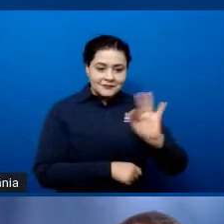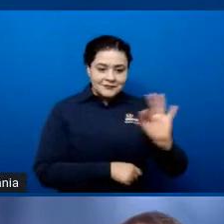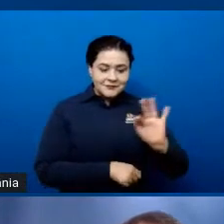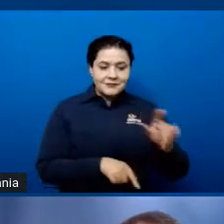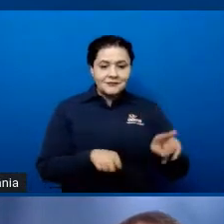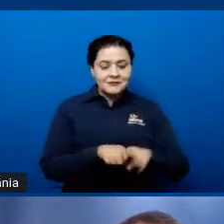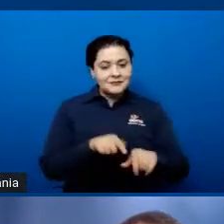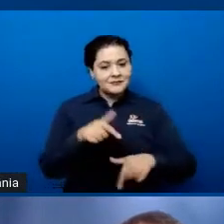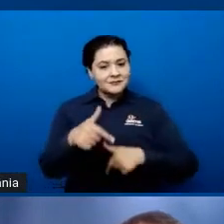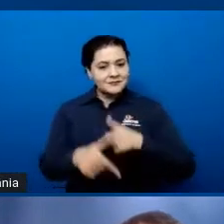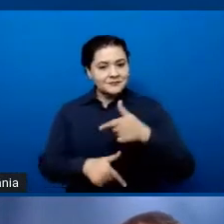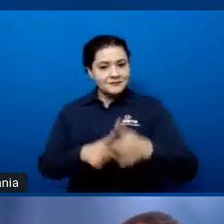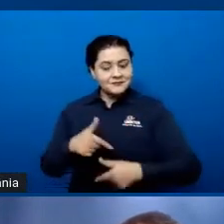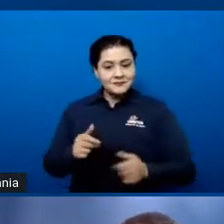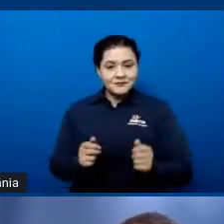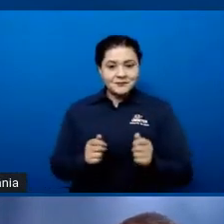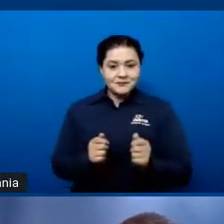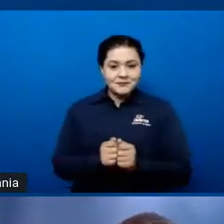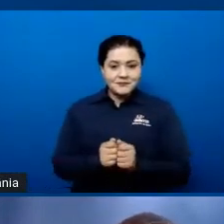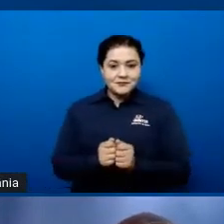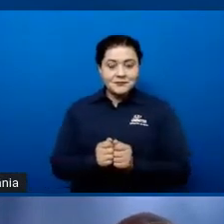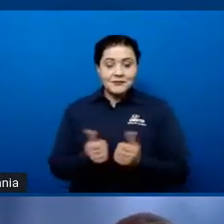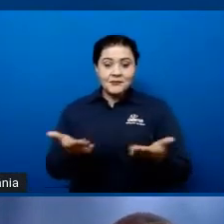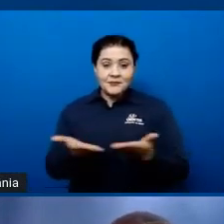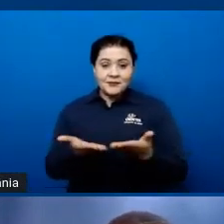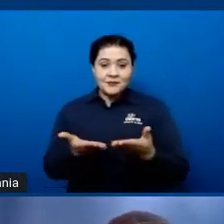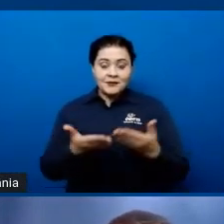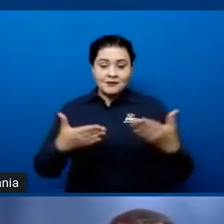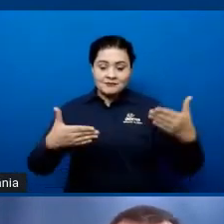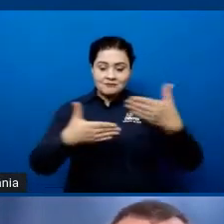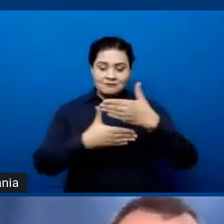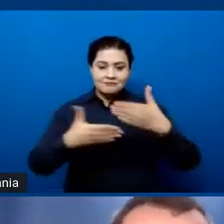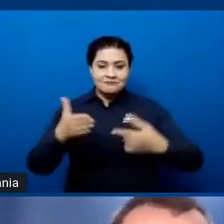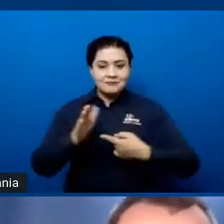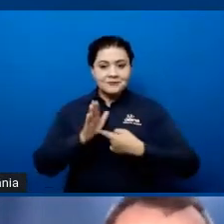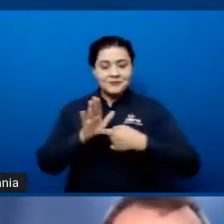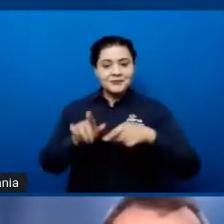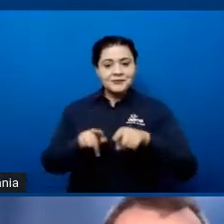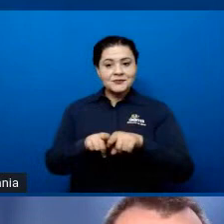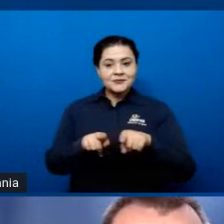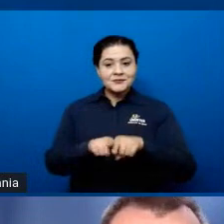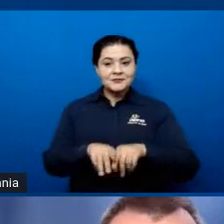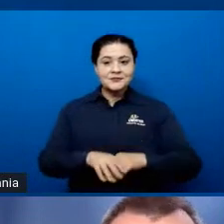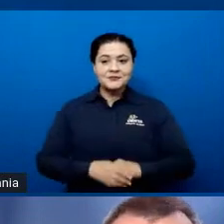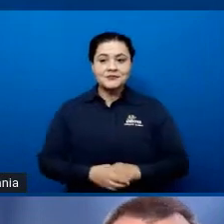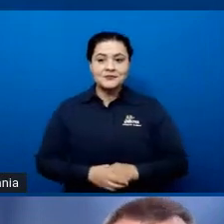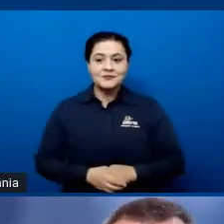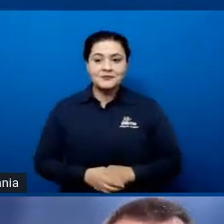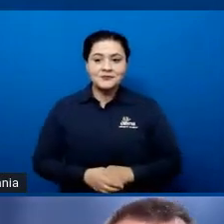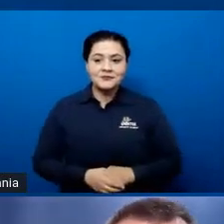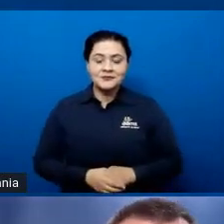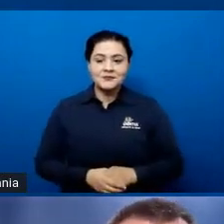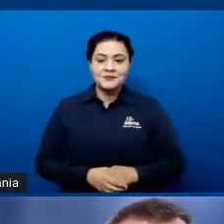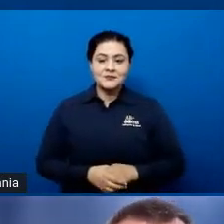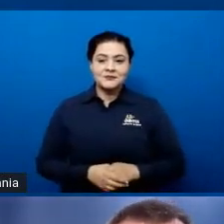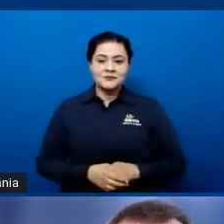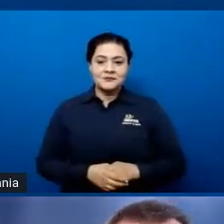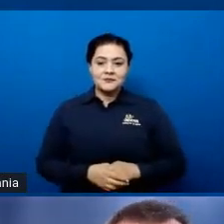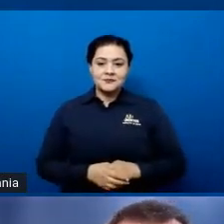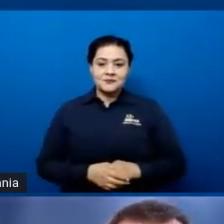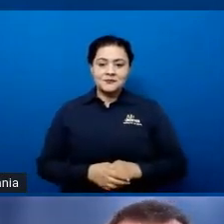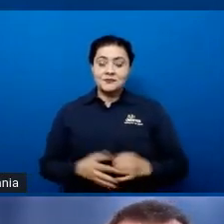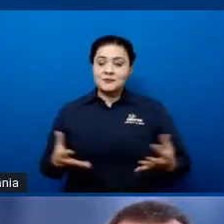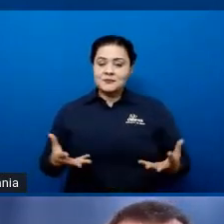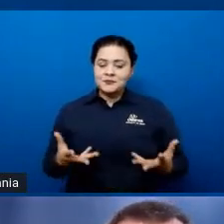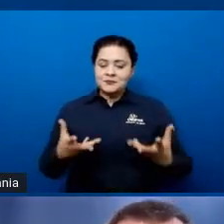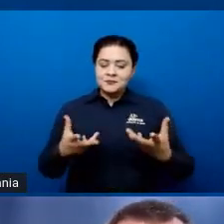estar trabalhando nisso com a gente. Eu vou compartilhar minha tela novamente aqui para... Tranquilo, gente... Davi, eu vou ter uma sinalizada. Tá